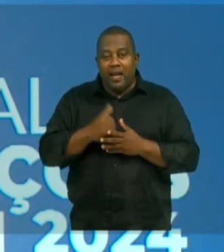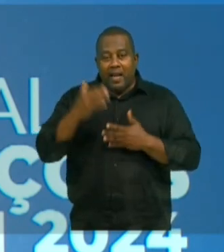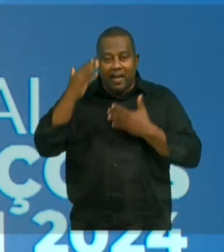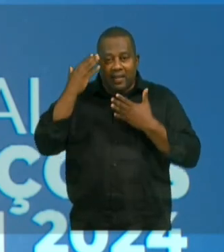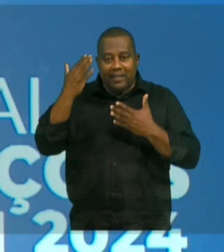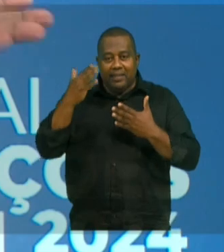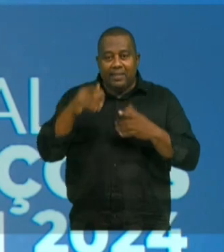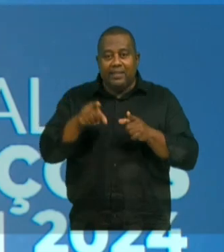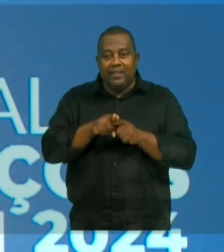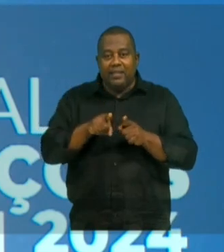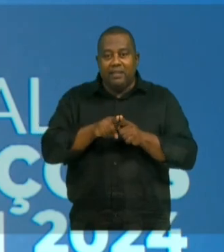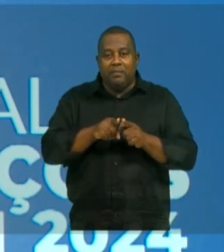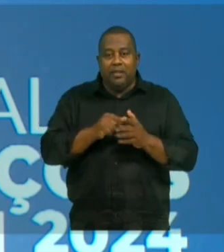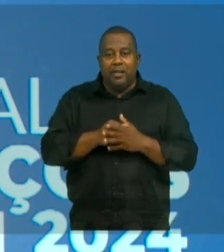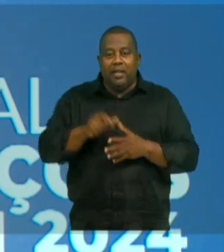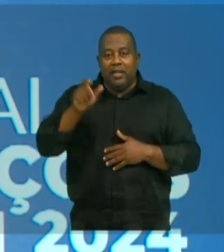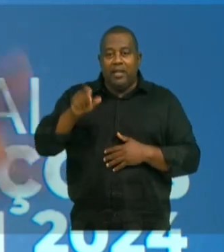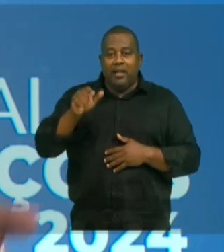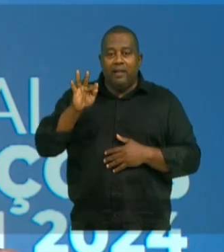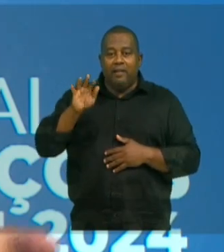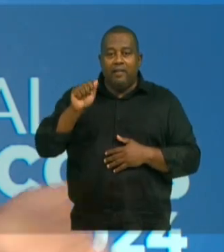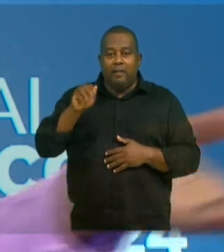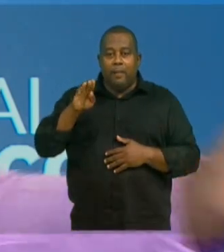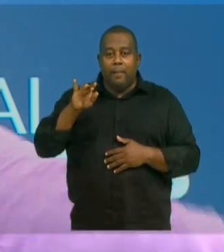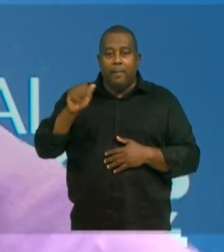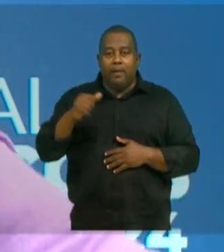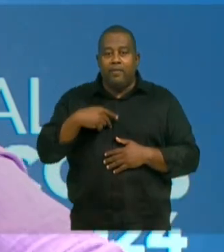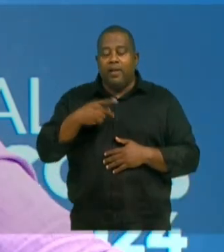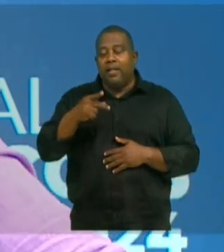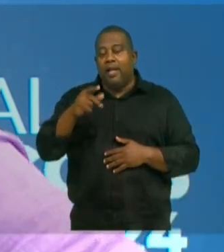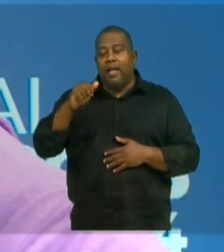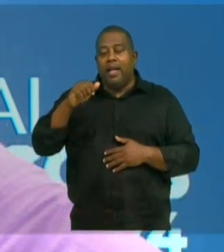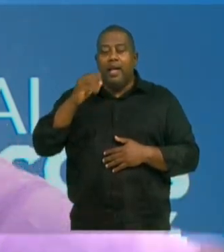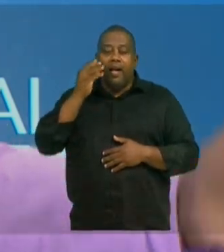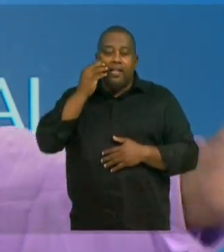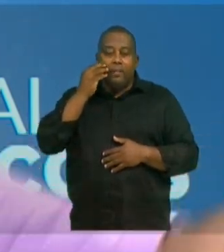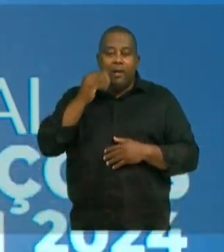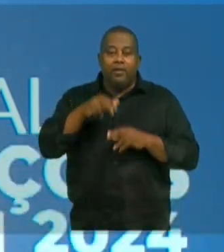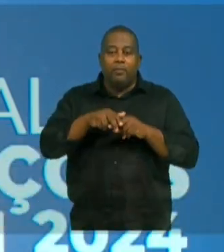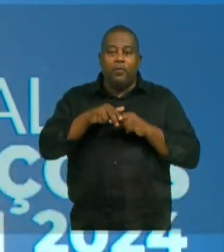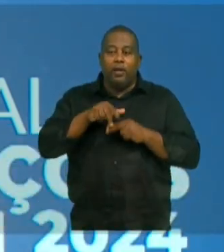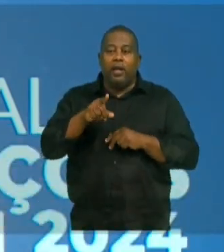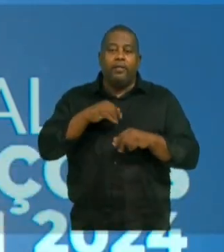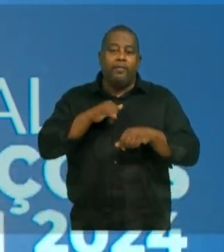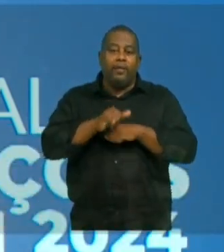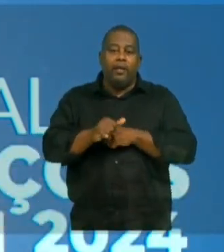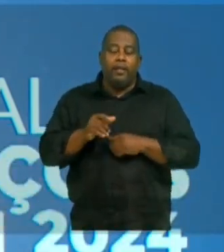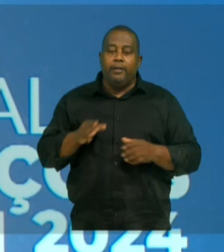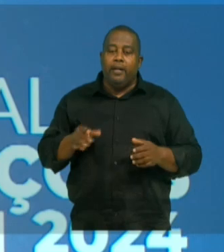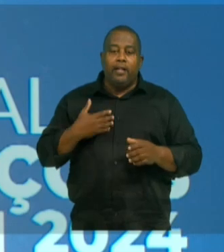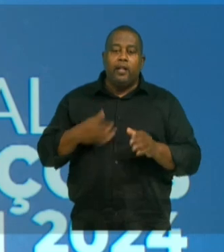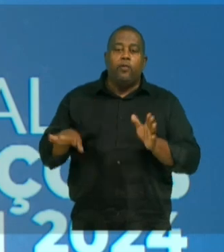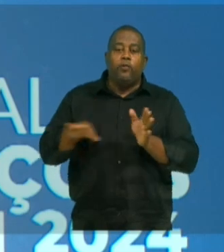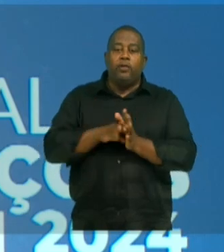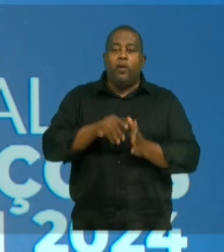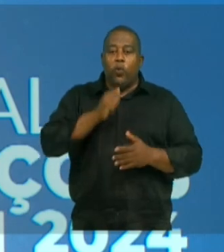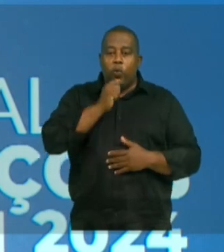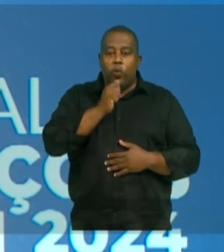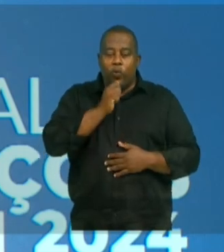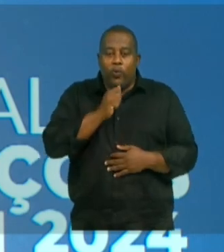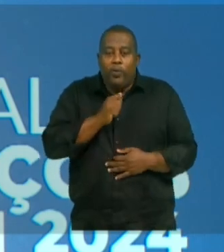a a a Fábia Olha falei Ana Paula é porque a ausência né a pessoa não chegou até aqui não